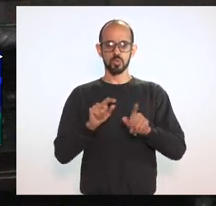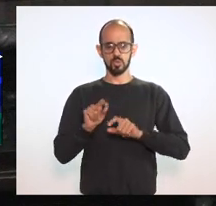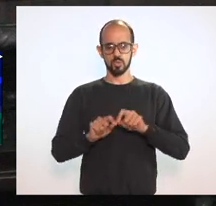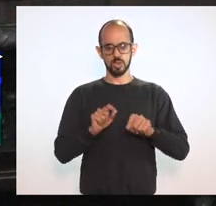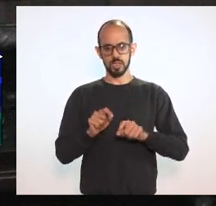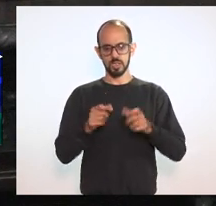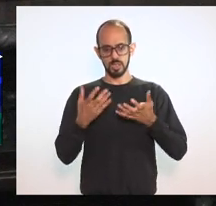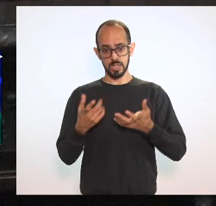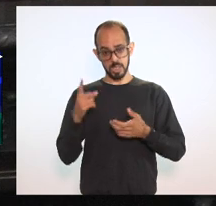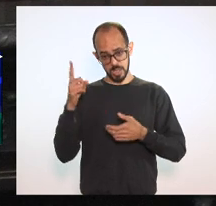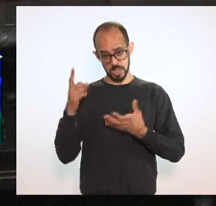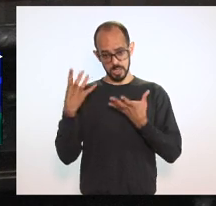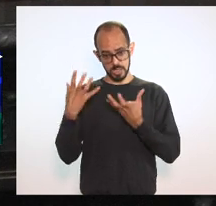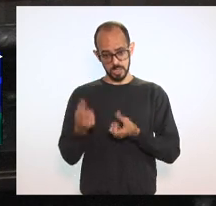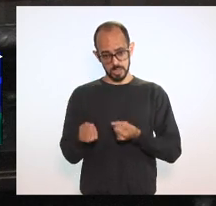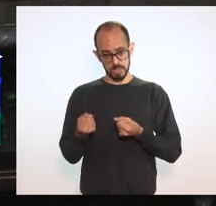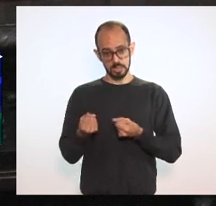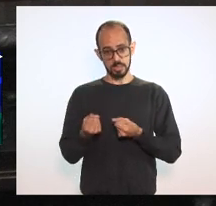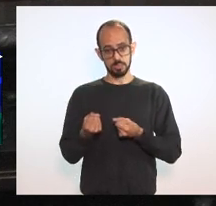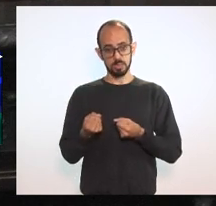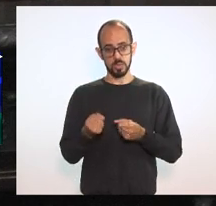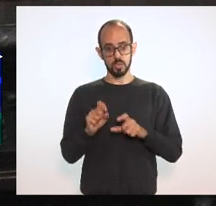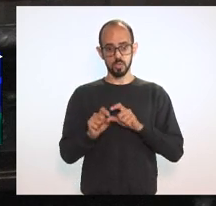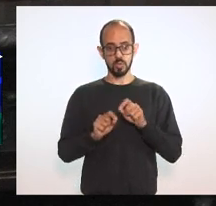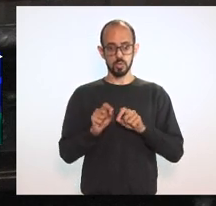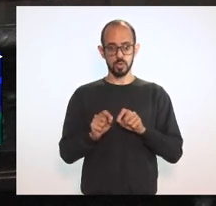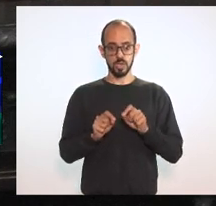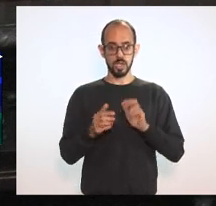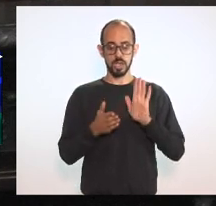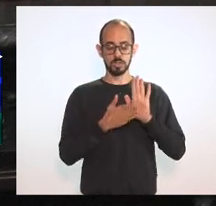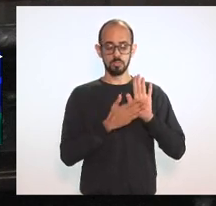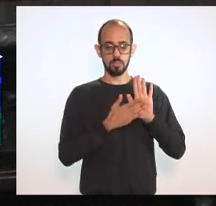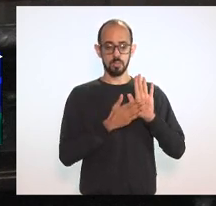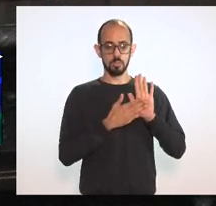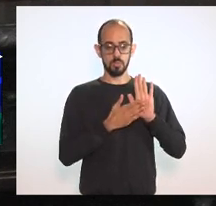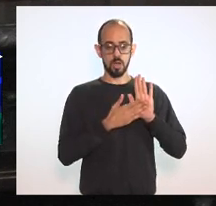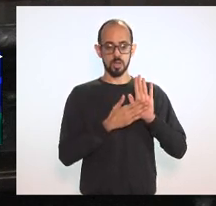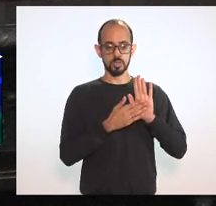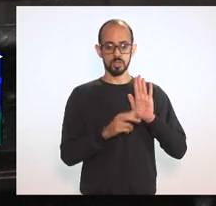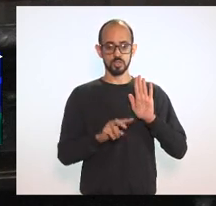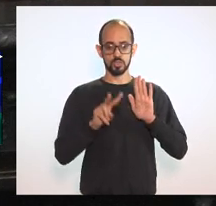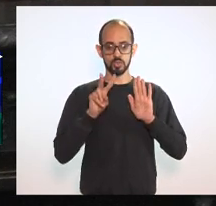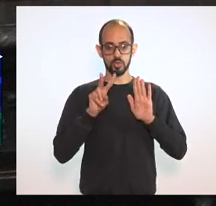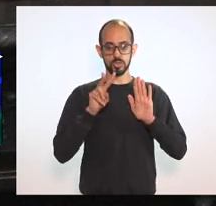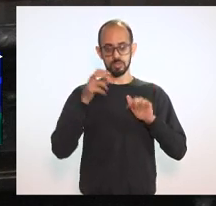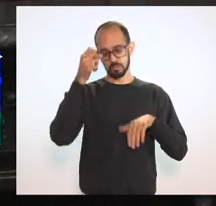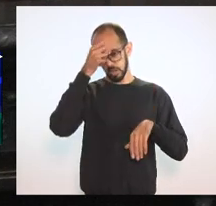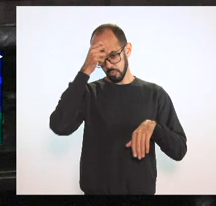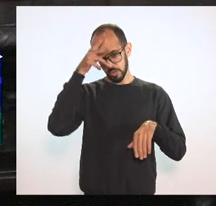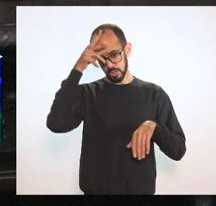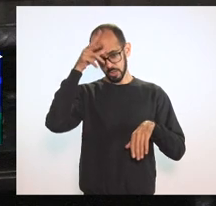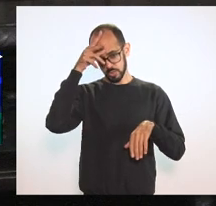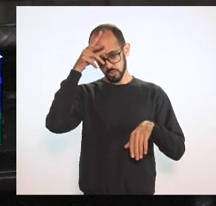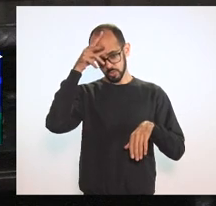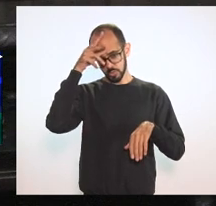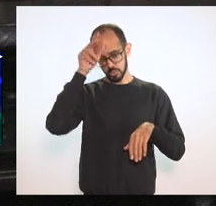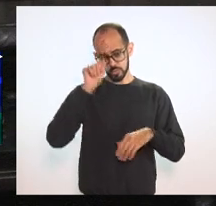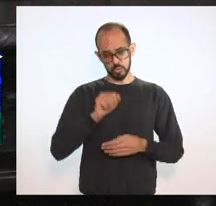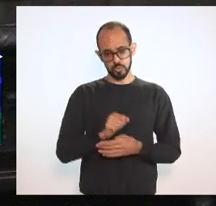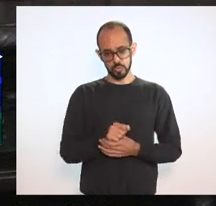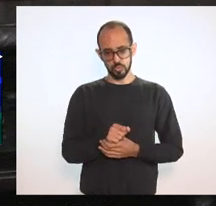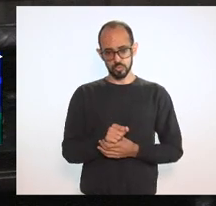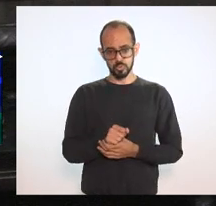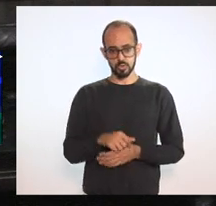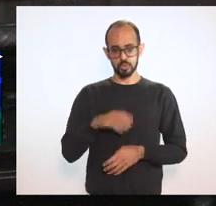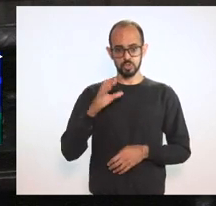recebeu com ressalvas a proposta de dor e o prefeito da capital do